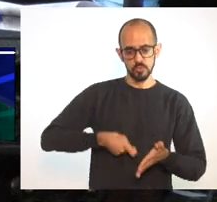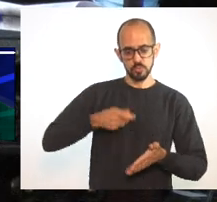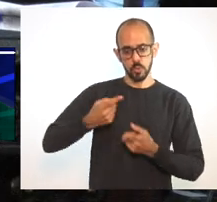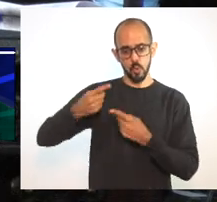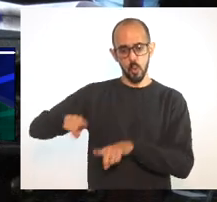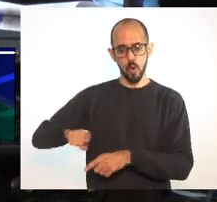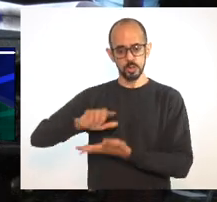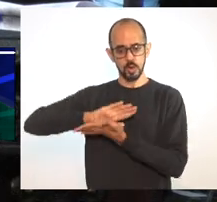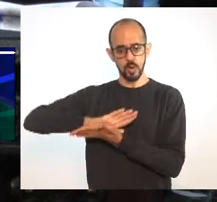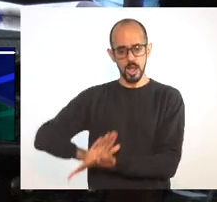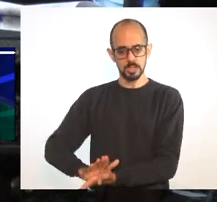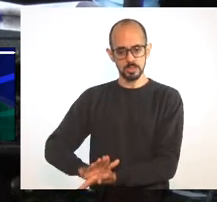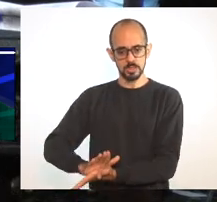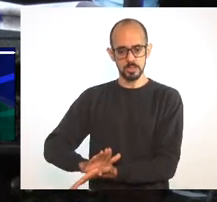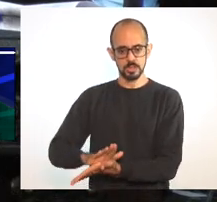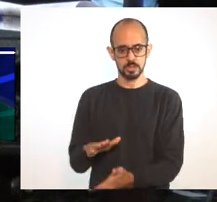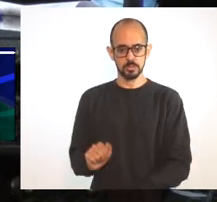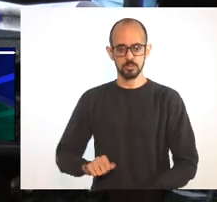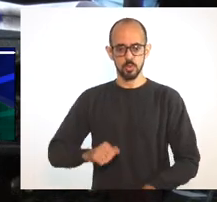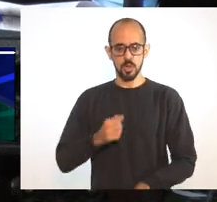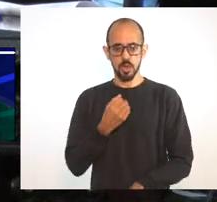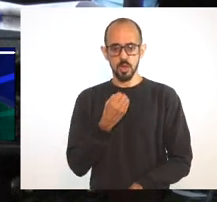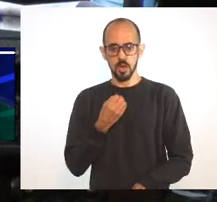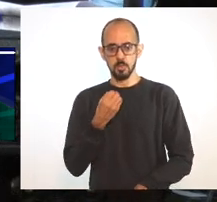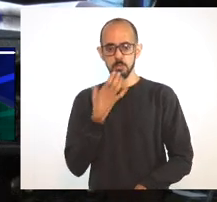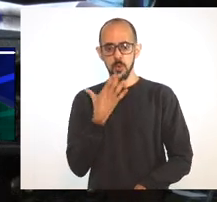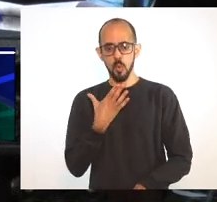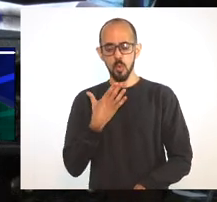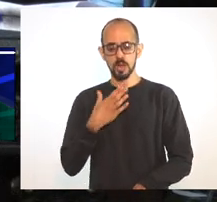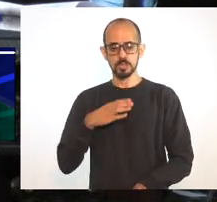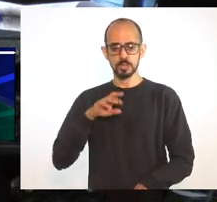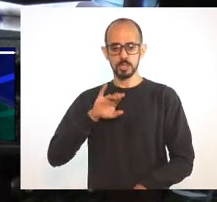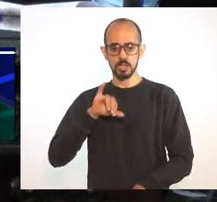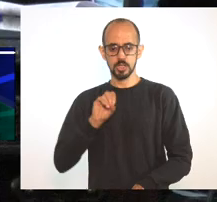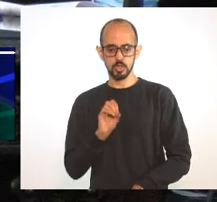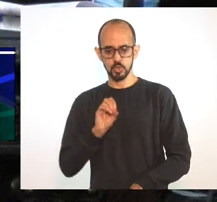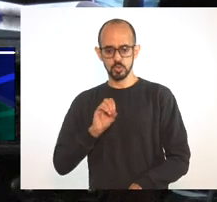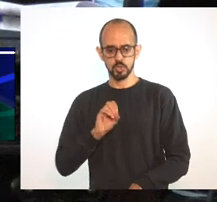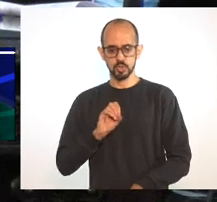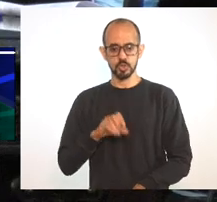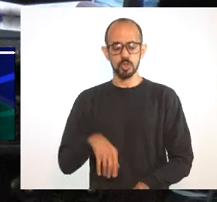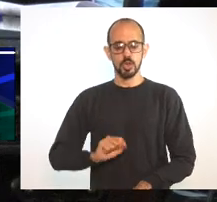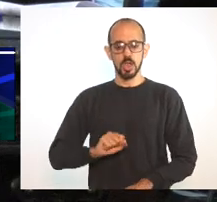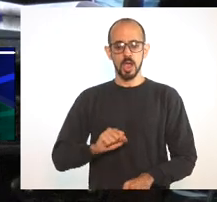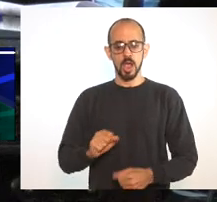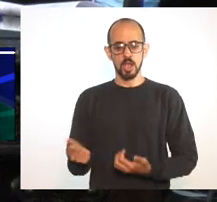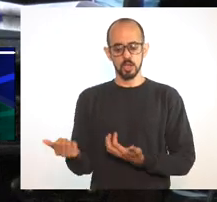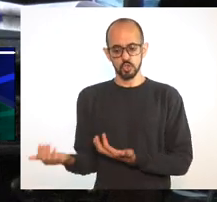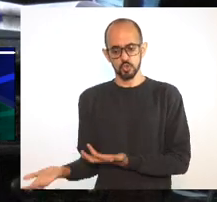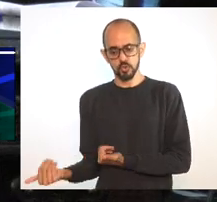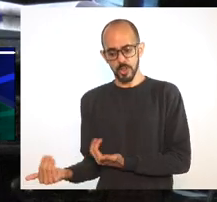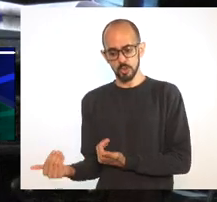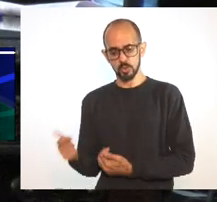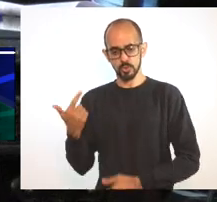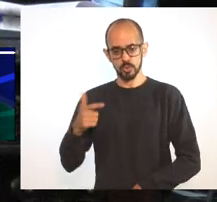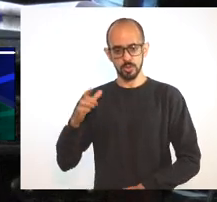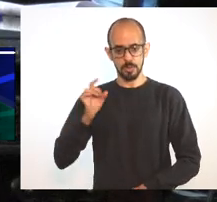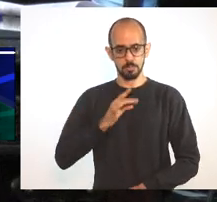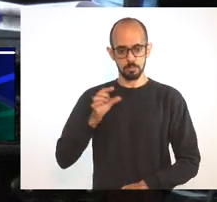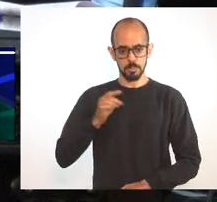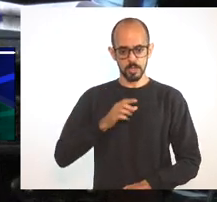a Doulas Rio de Janeiro, a DUF, a Fronte Juventude Sem Medo,